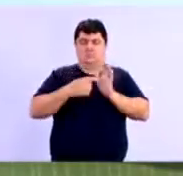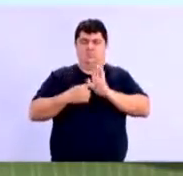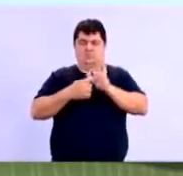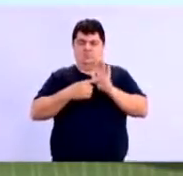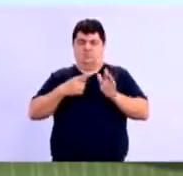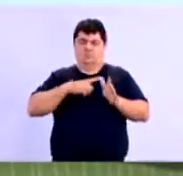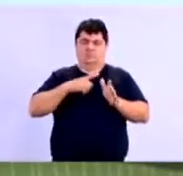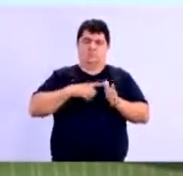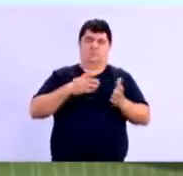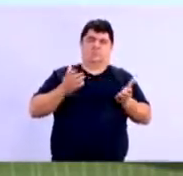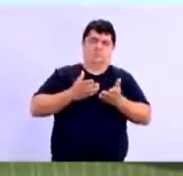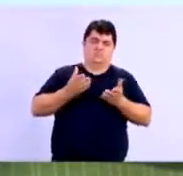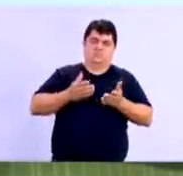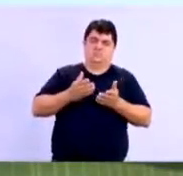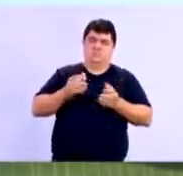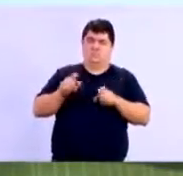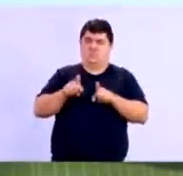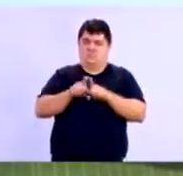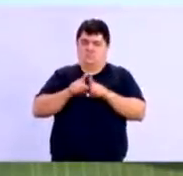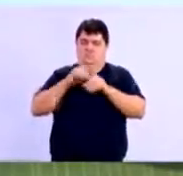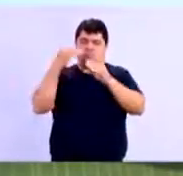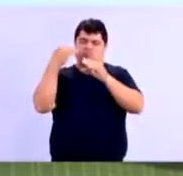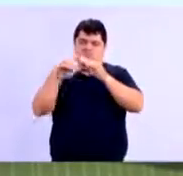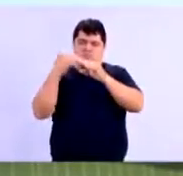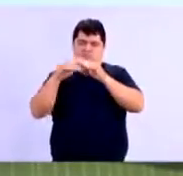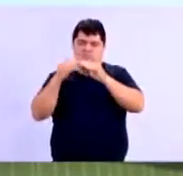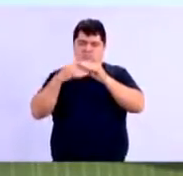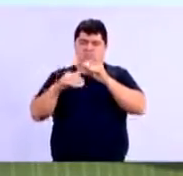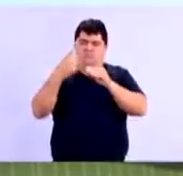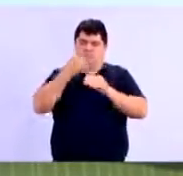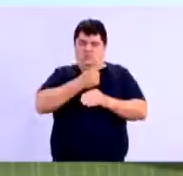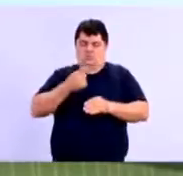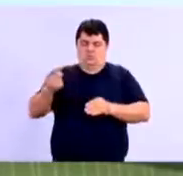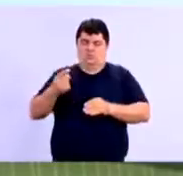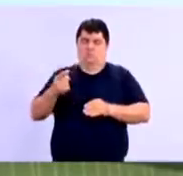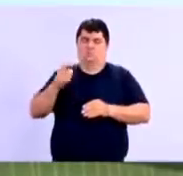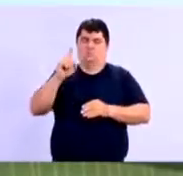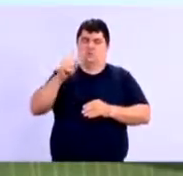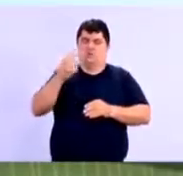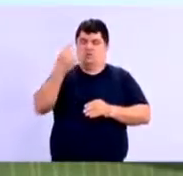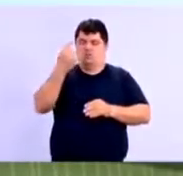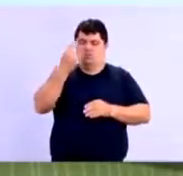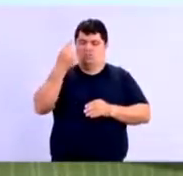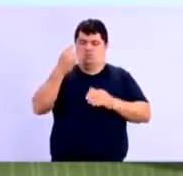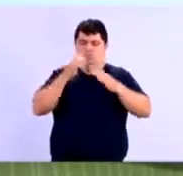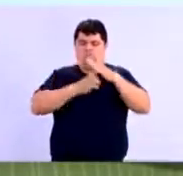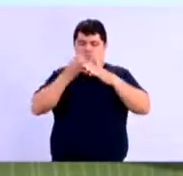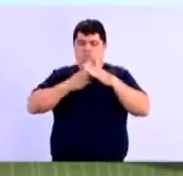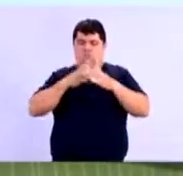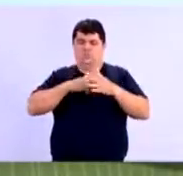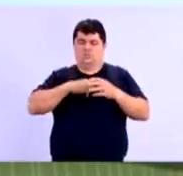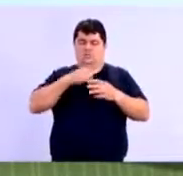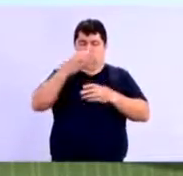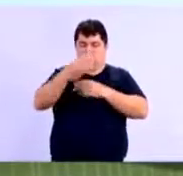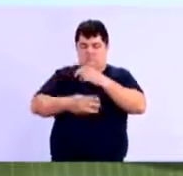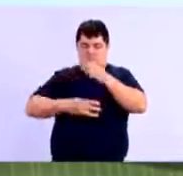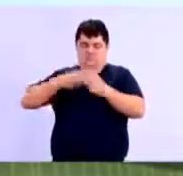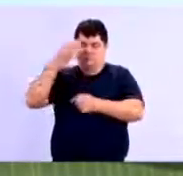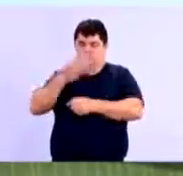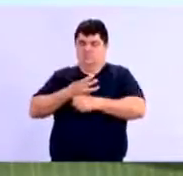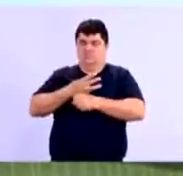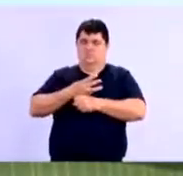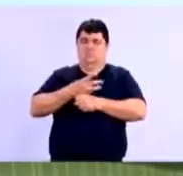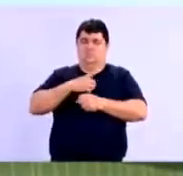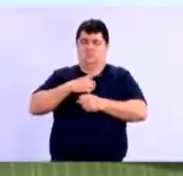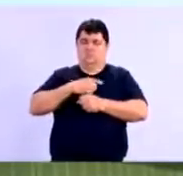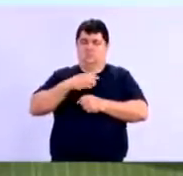no material complementar que vocês estão recebendo um por semana, é uma empresa só. Vocês vão ver que elas são 3 anos. Ela tem 3 tipos